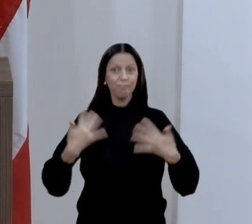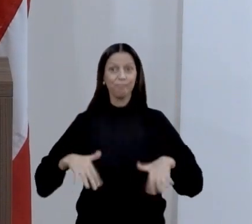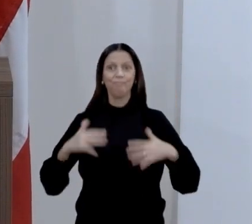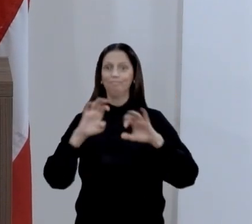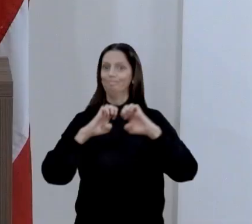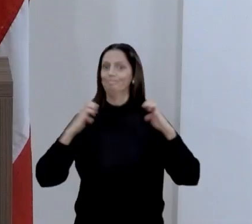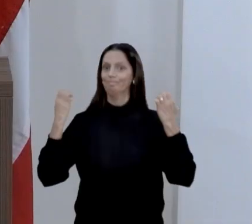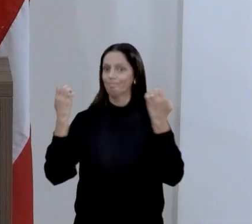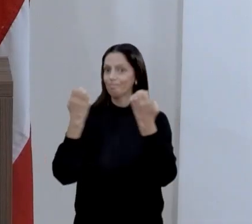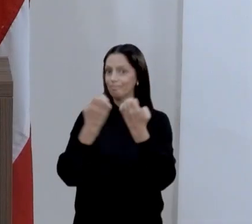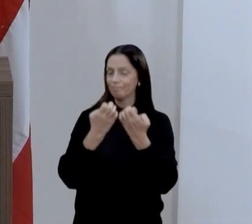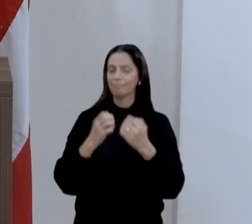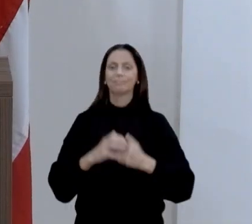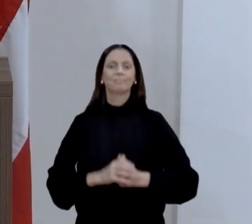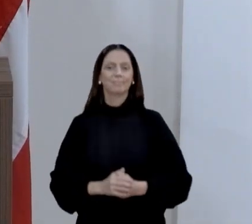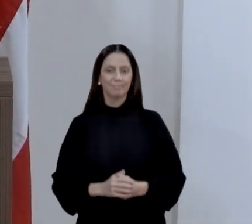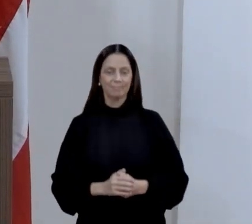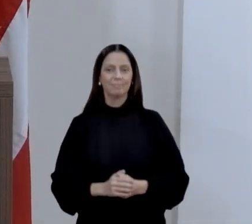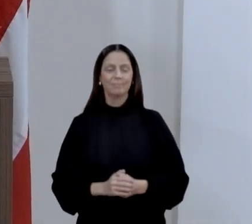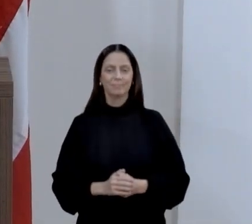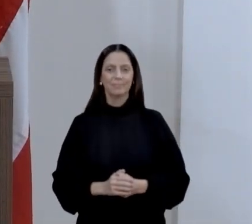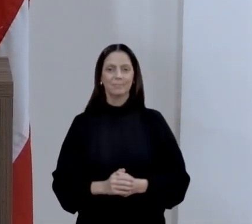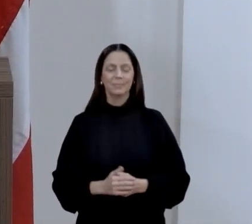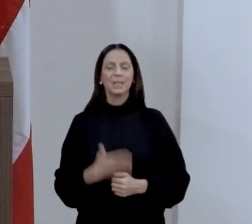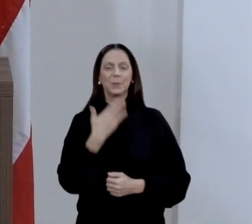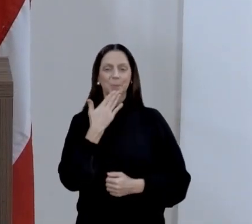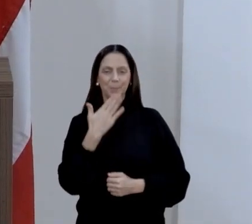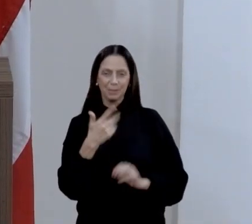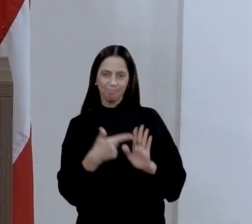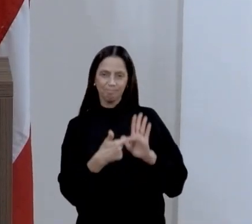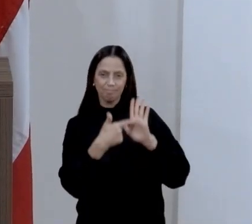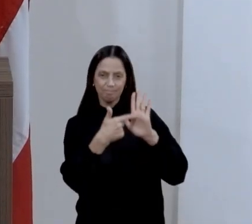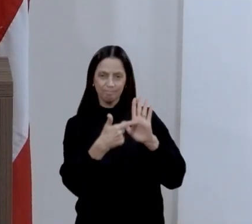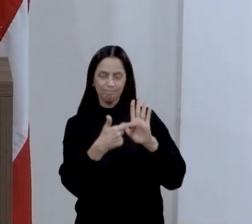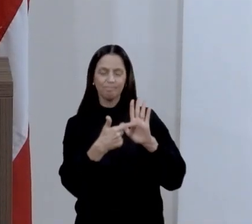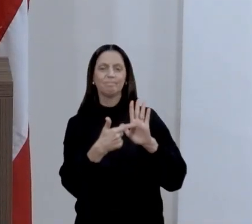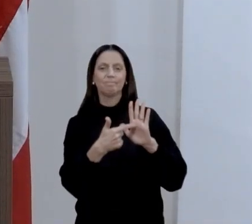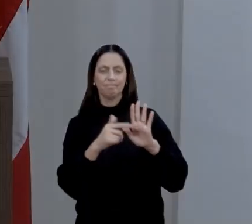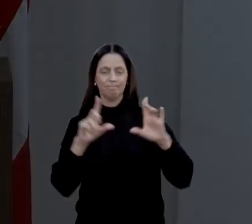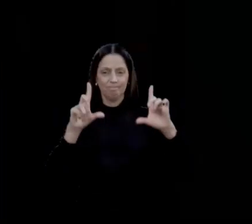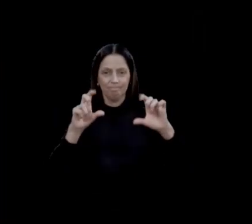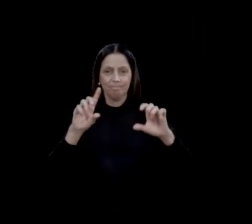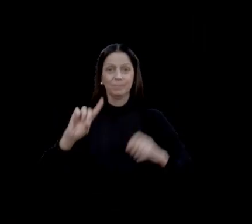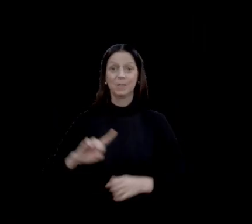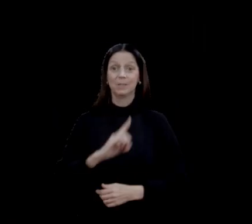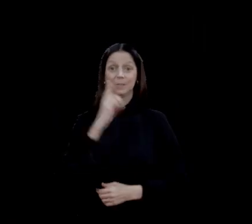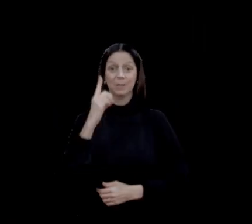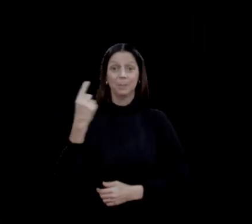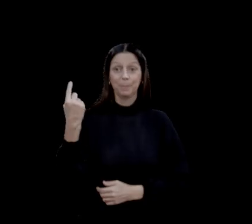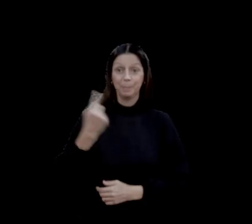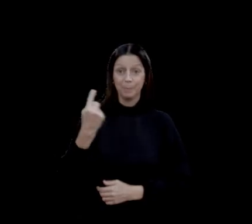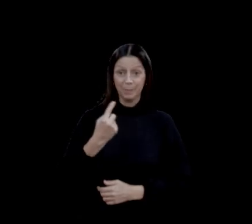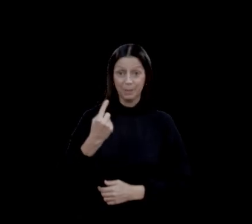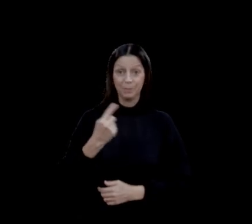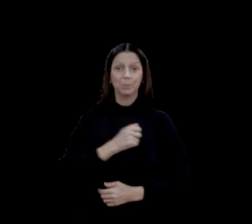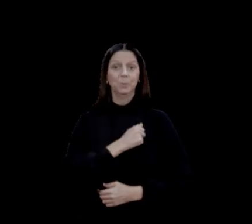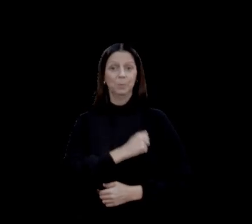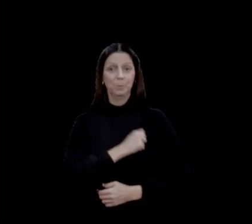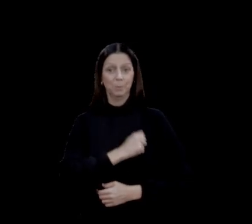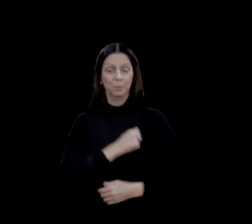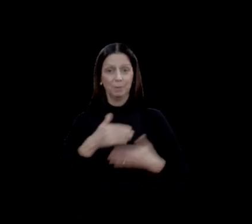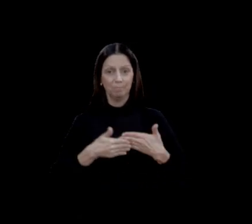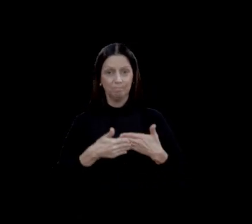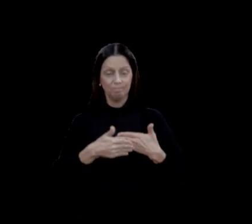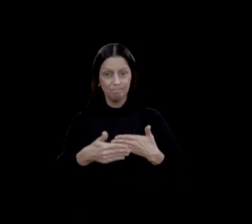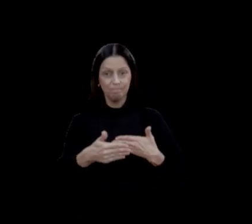evento. E eu também não posso deixar de convidar, e se puder colocar na imagem, no dia 1º de agosto, nós realizaremos aqui, será realizado